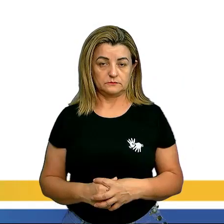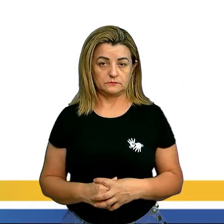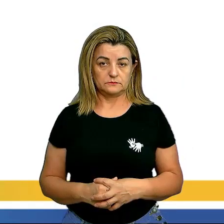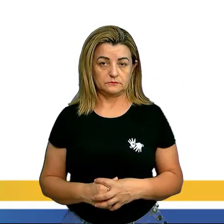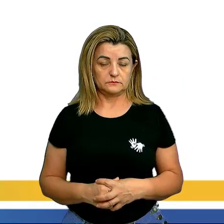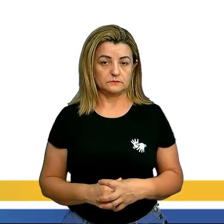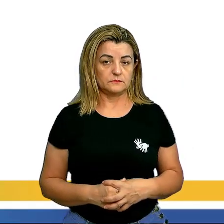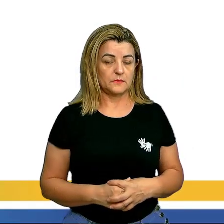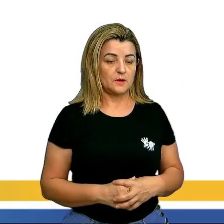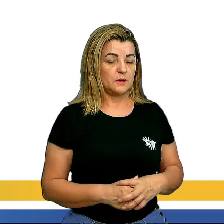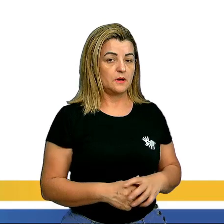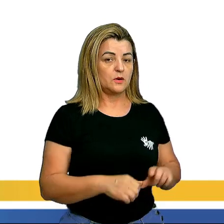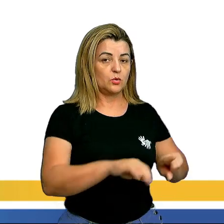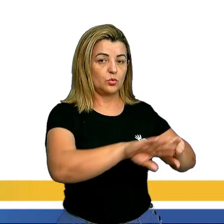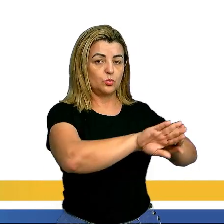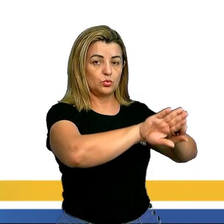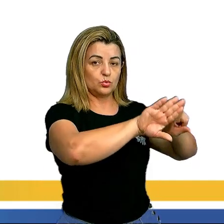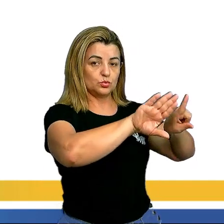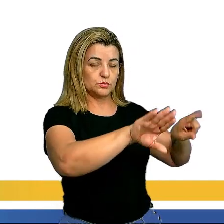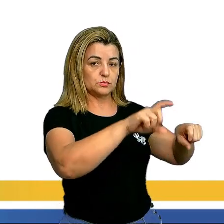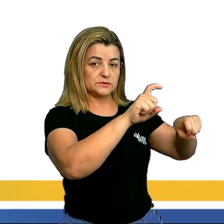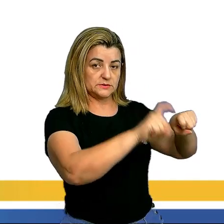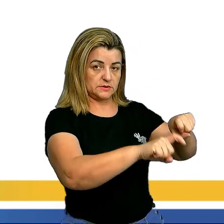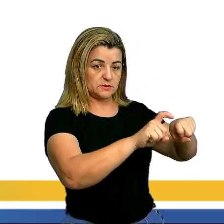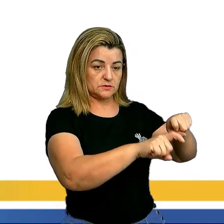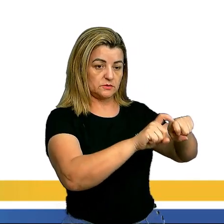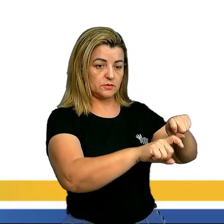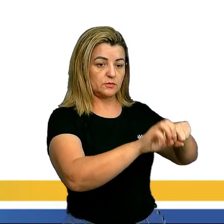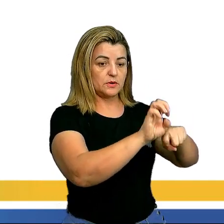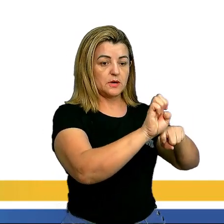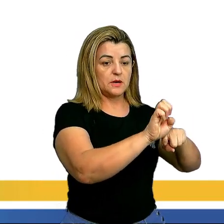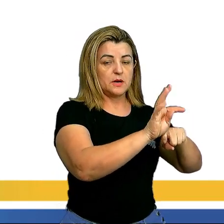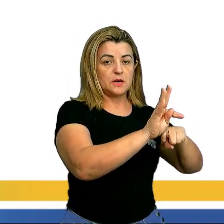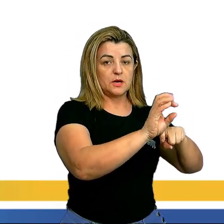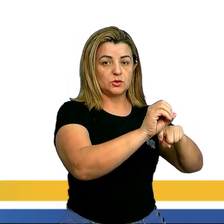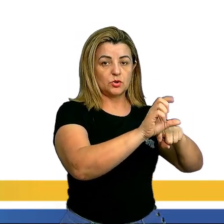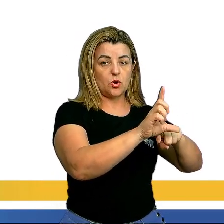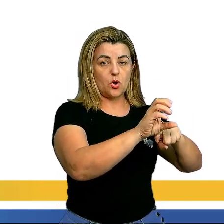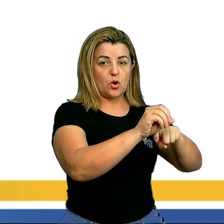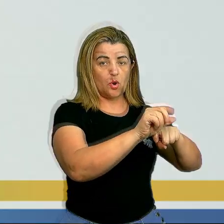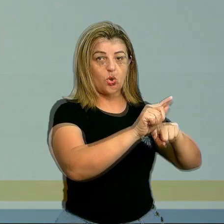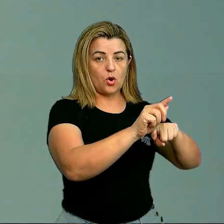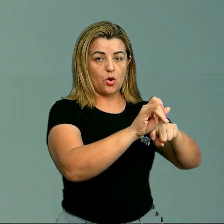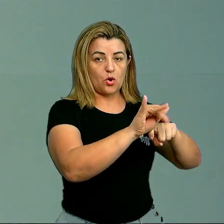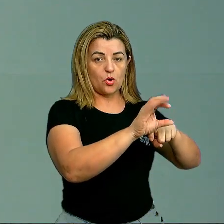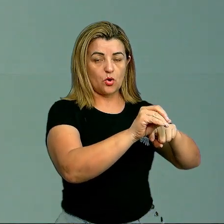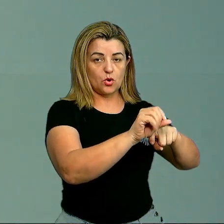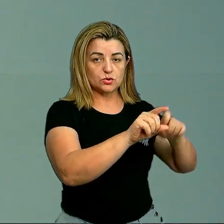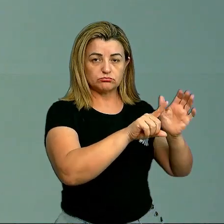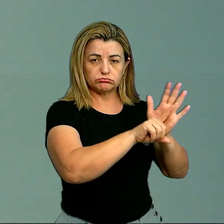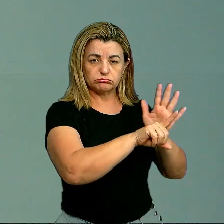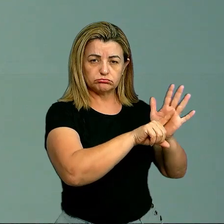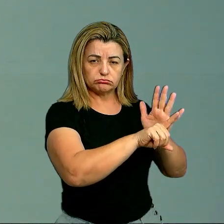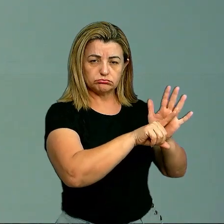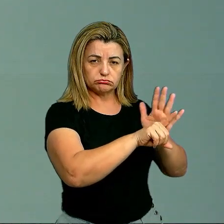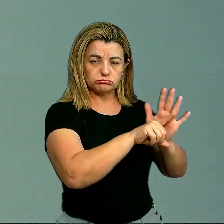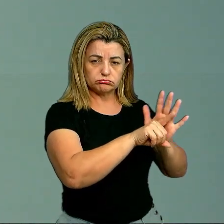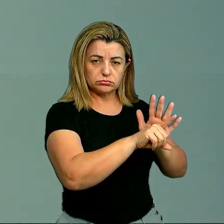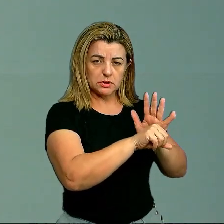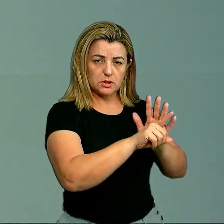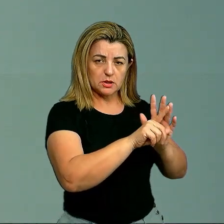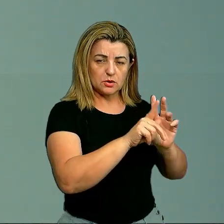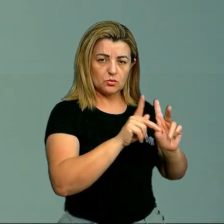O isolamento sexual ou etológico, pessoal, ele vai estudar aí o comportamento. Quem nunca viu aqueles